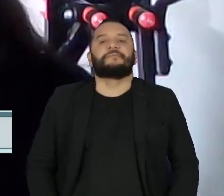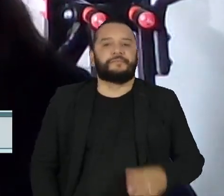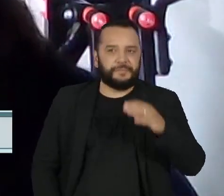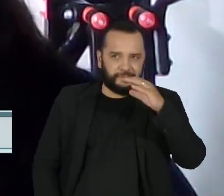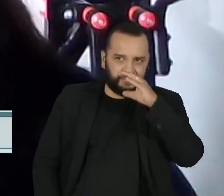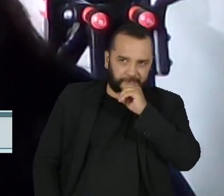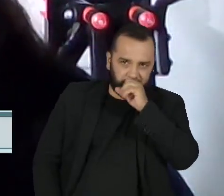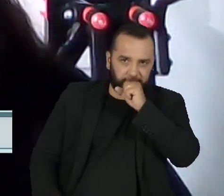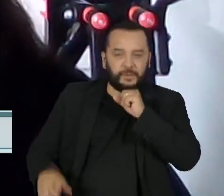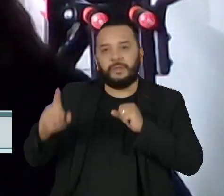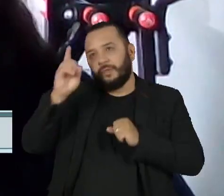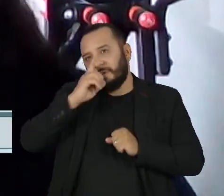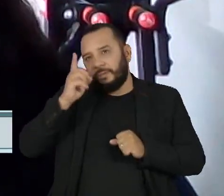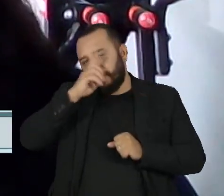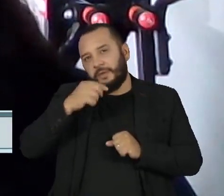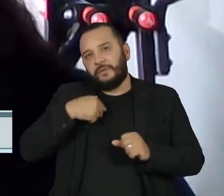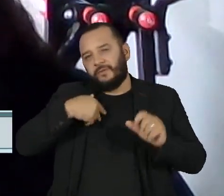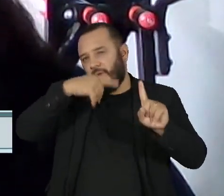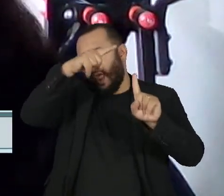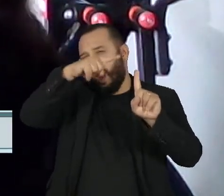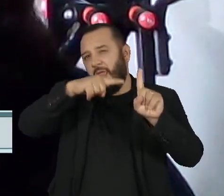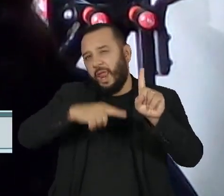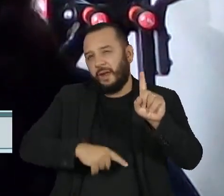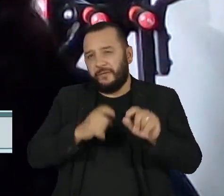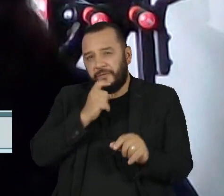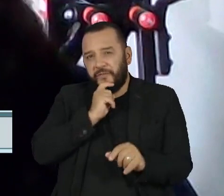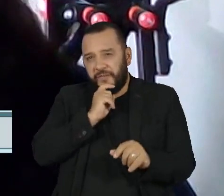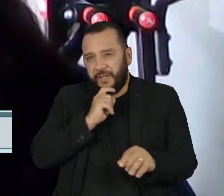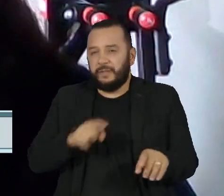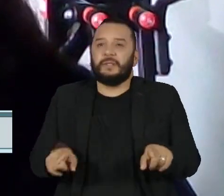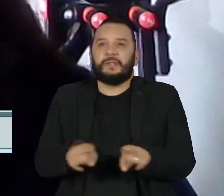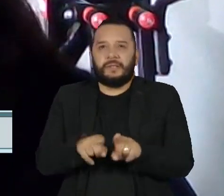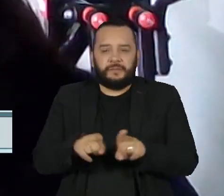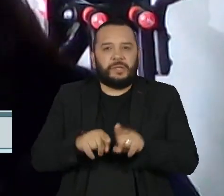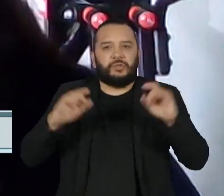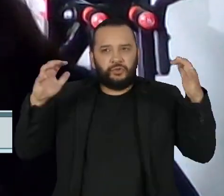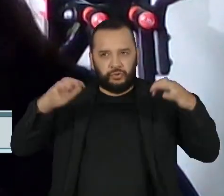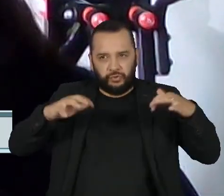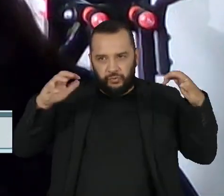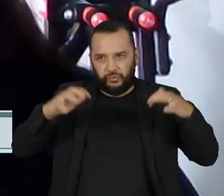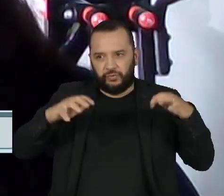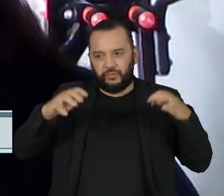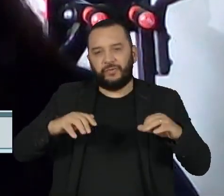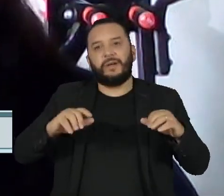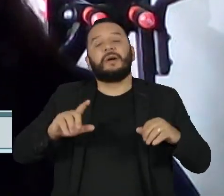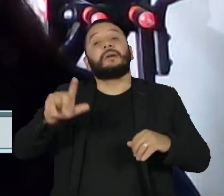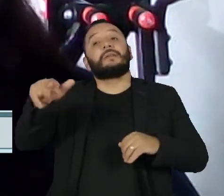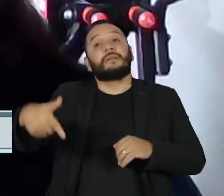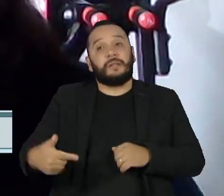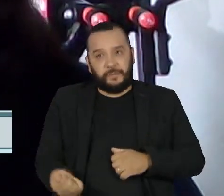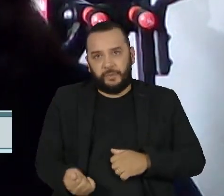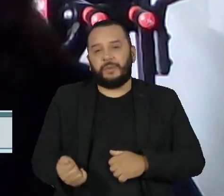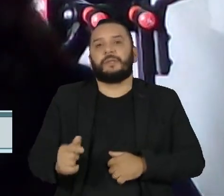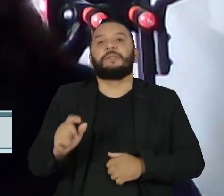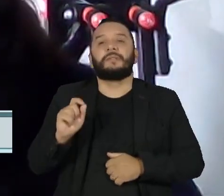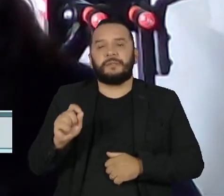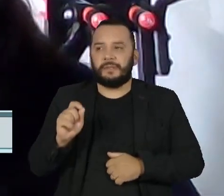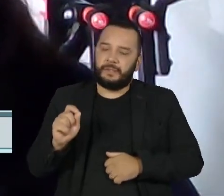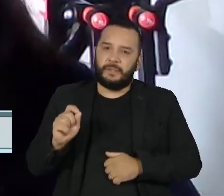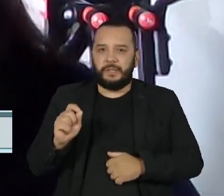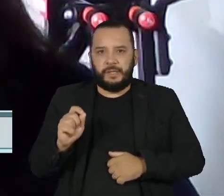tem sim previsão de quedas de temperaturas associado até mesmo com chuvas e depois aí decorrente